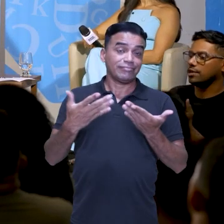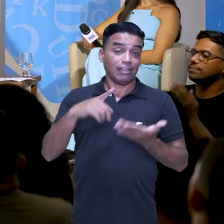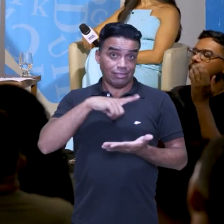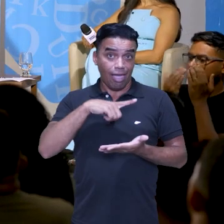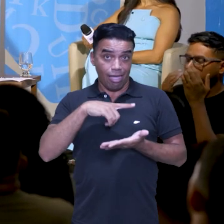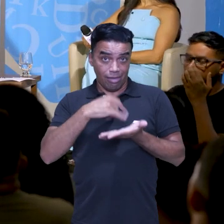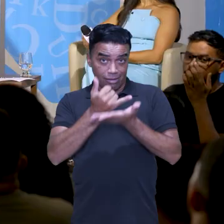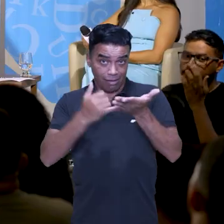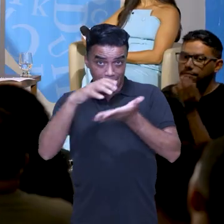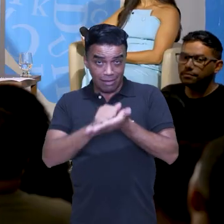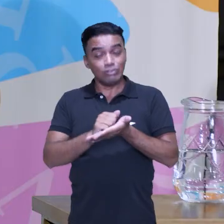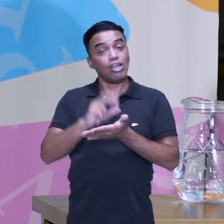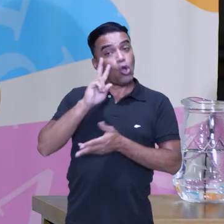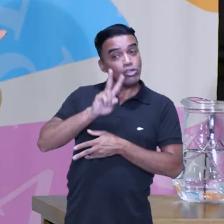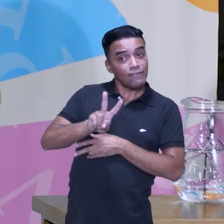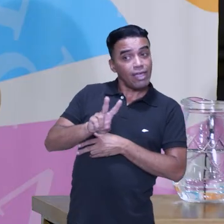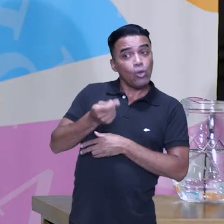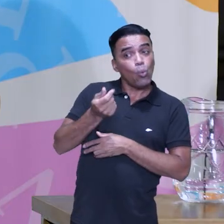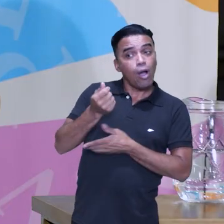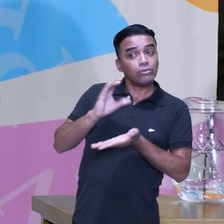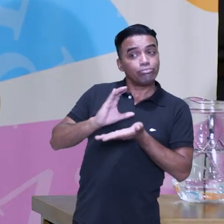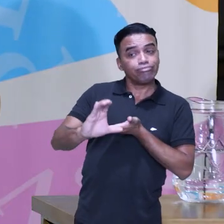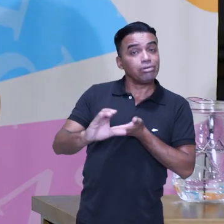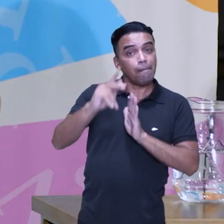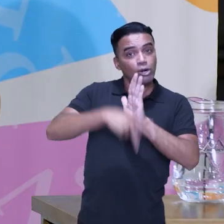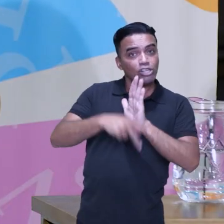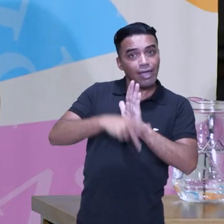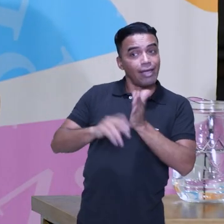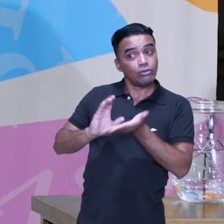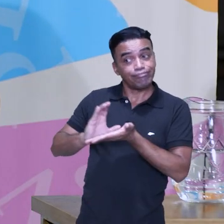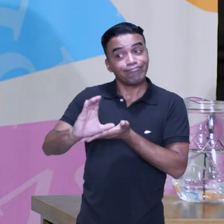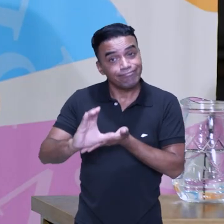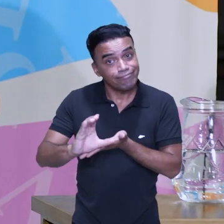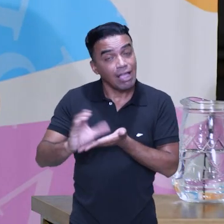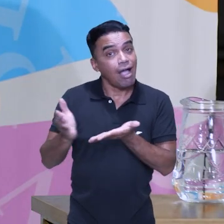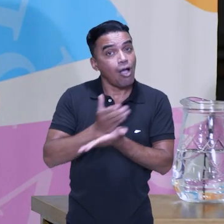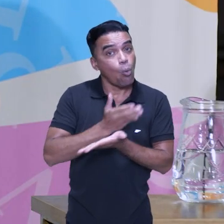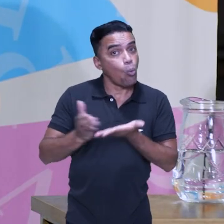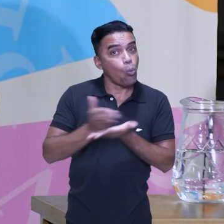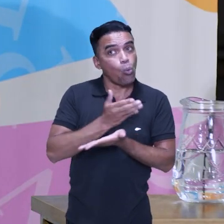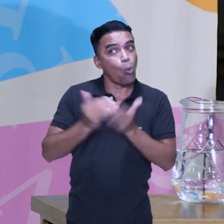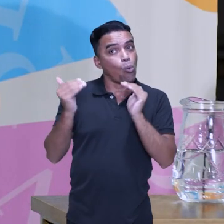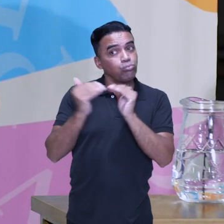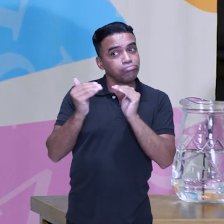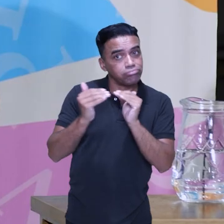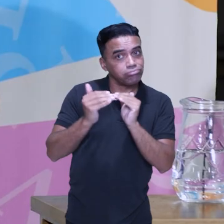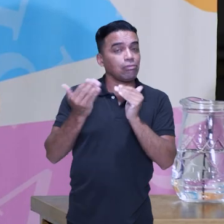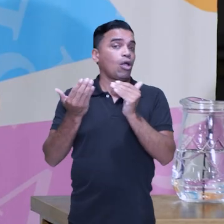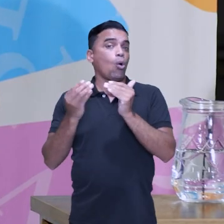gente consegue ver quanto que custa, né, esse projeto e fazer a destinação de algum recurso de acordo,